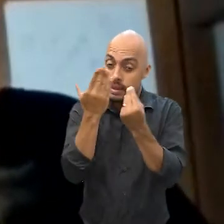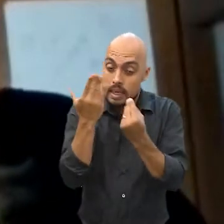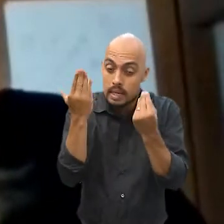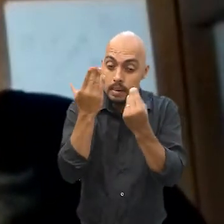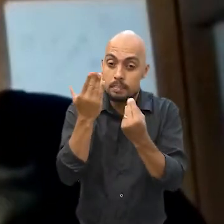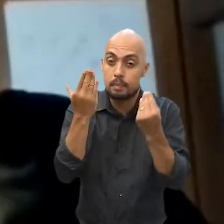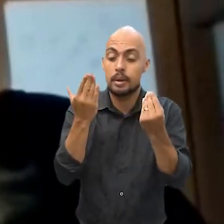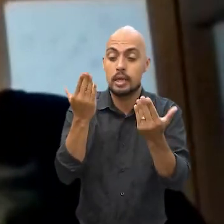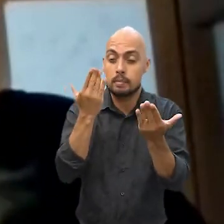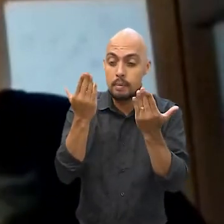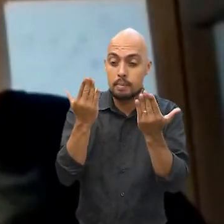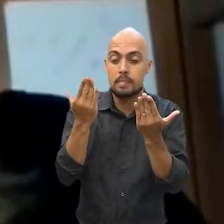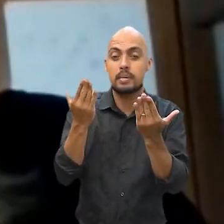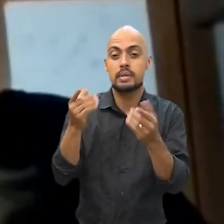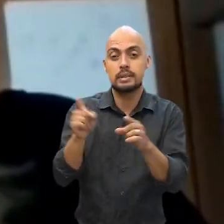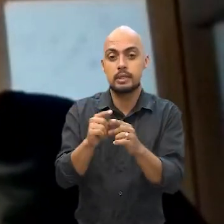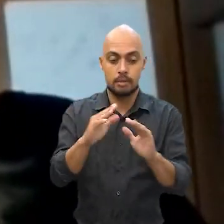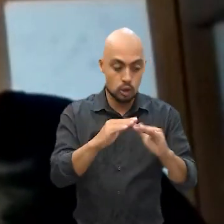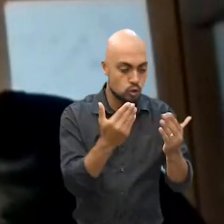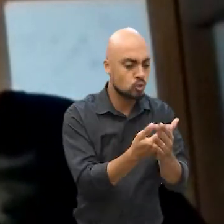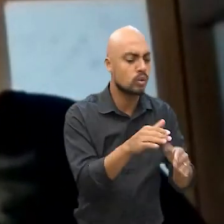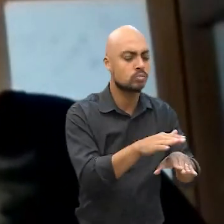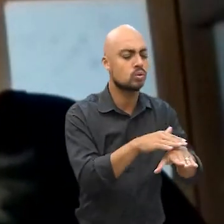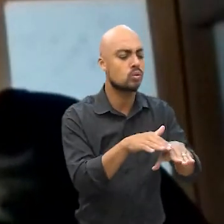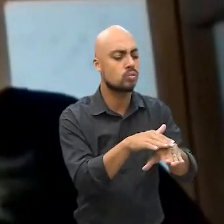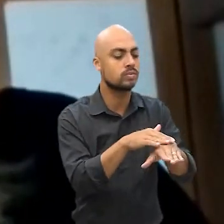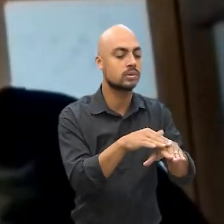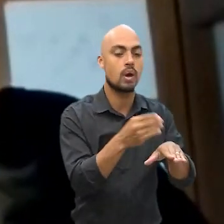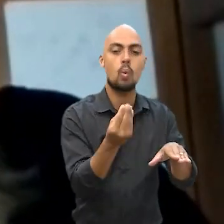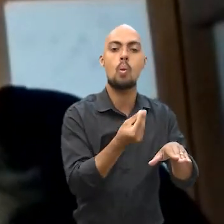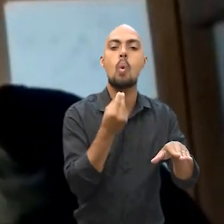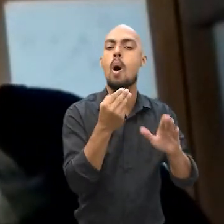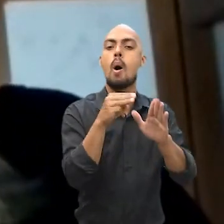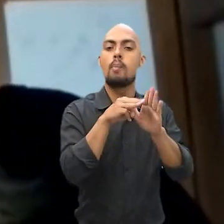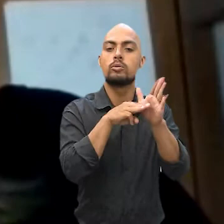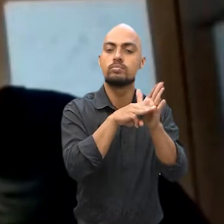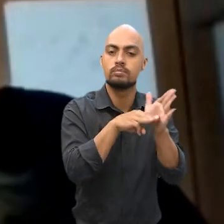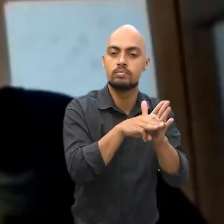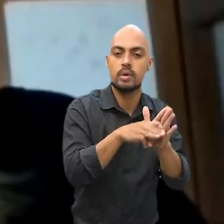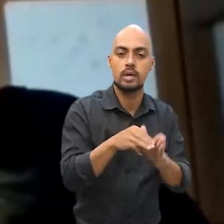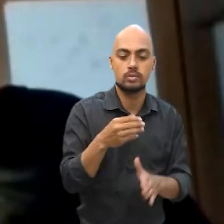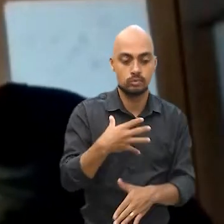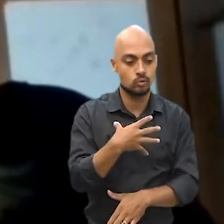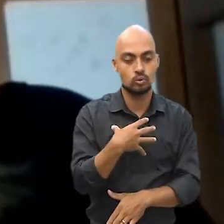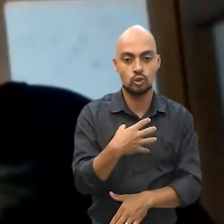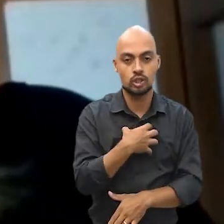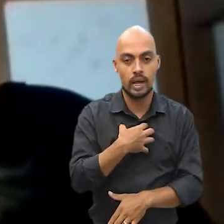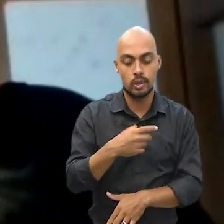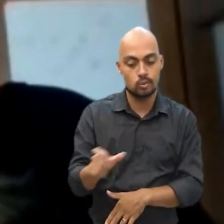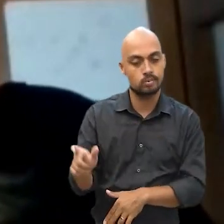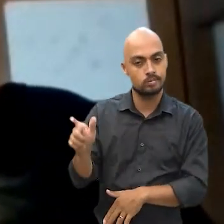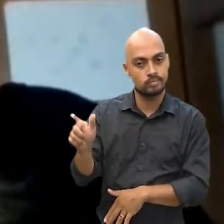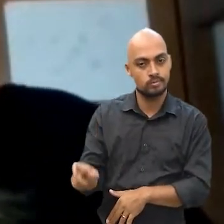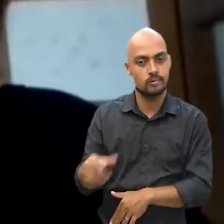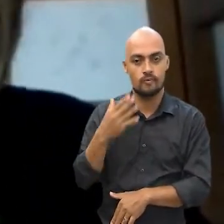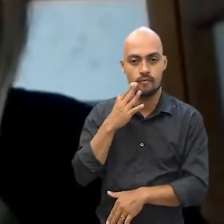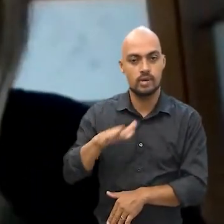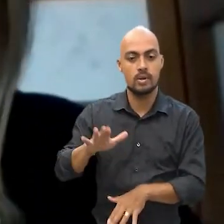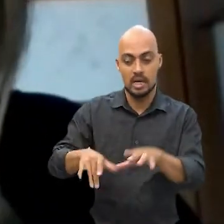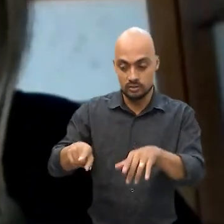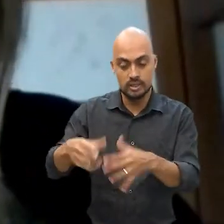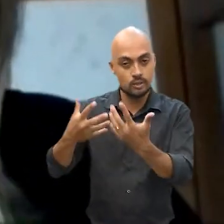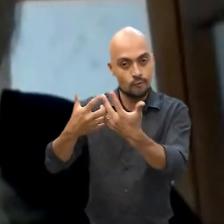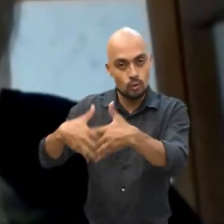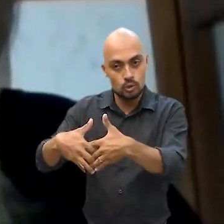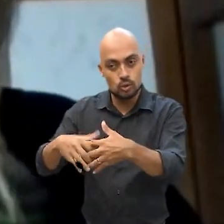se conversar muito com a escola, qual que vai ser o melhor método para ele, porque às vezes o que vai funcionar para ele não vai ser o que vai funcionar